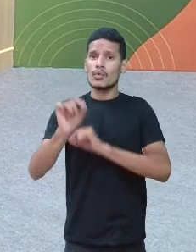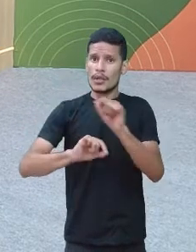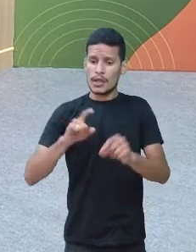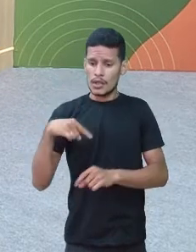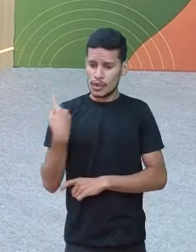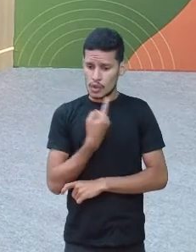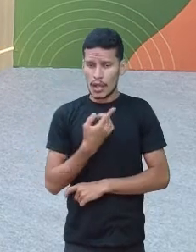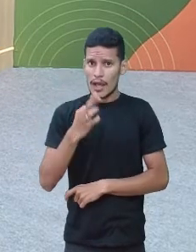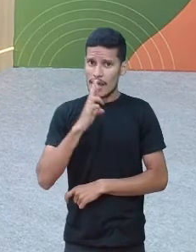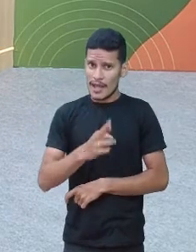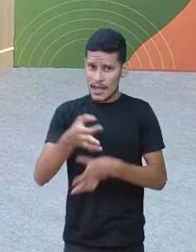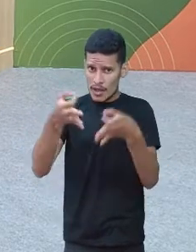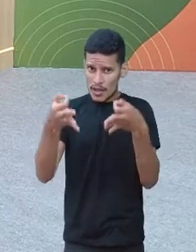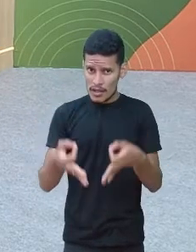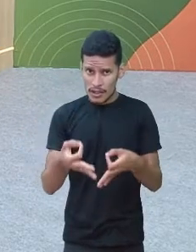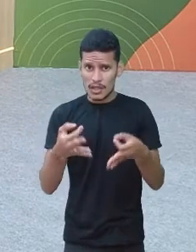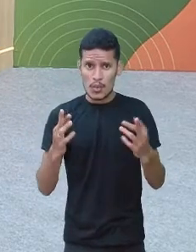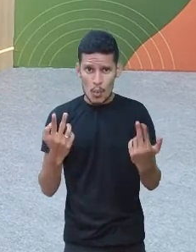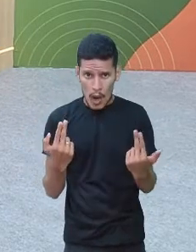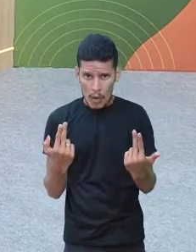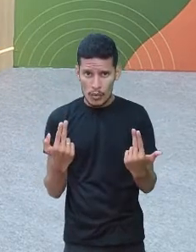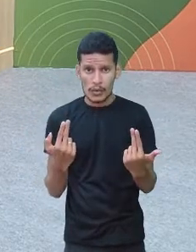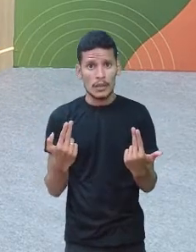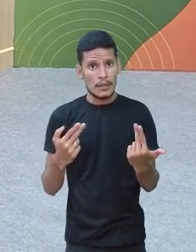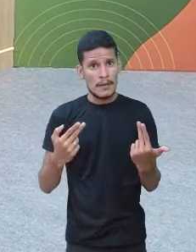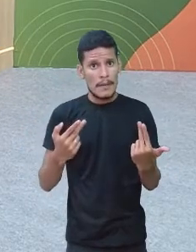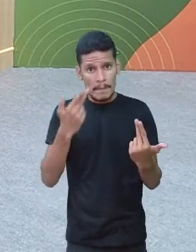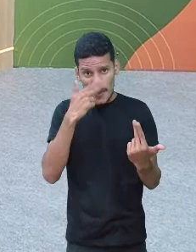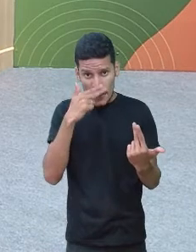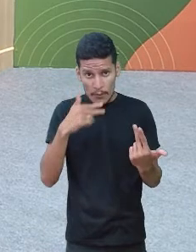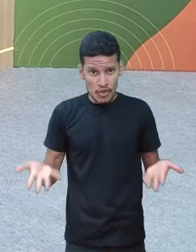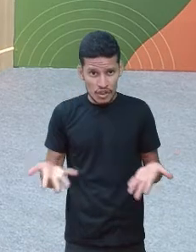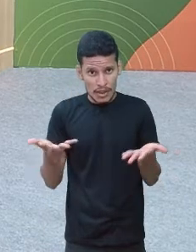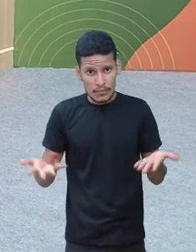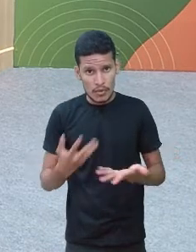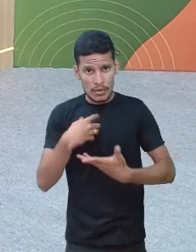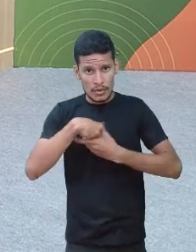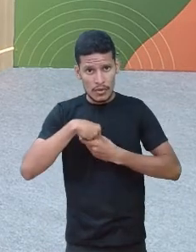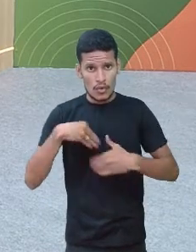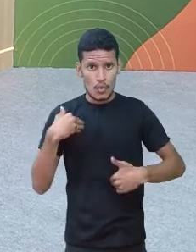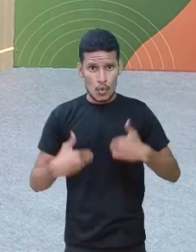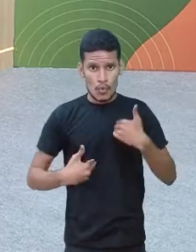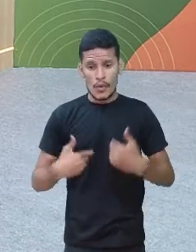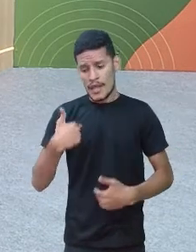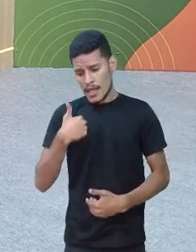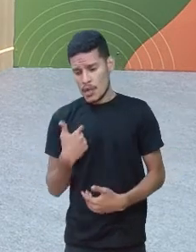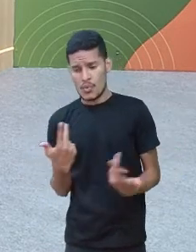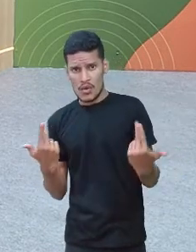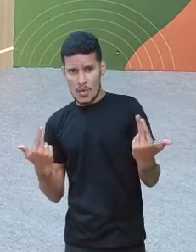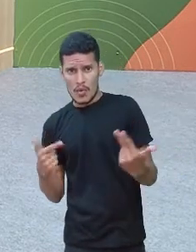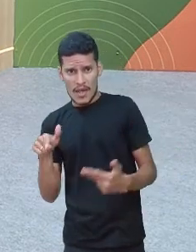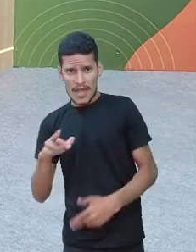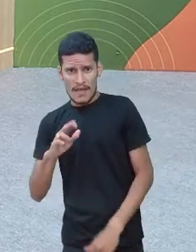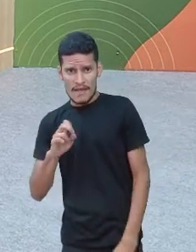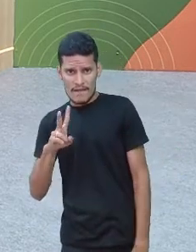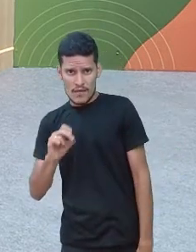mesmo resultado? A gente vai ter o mesmo estímulo no corpo? Será que a forma que eu vou correr é a mesma que Revo vai correr? Será que a forma que eu